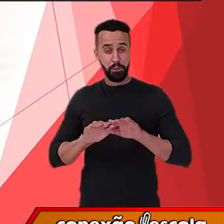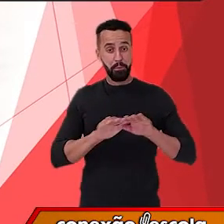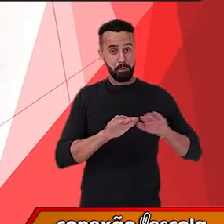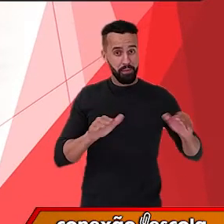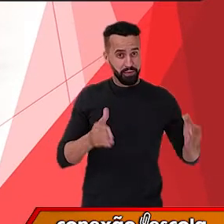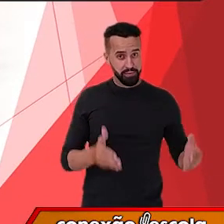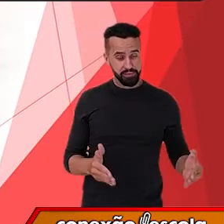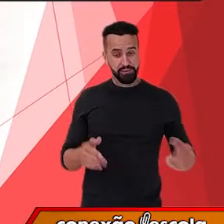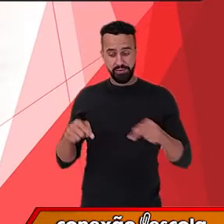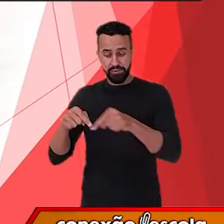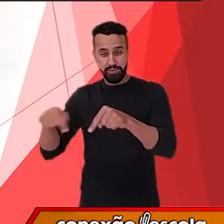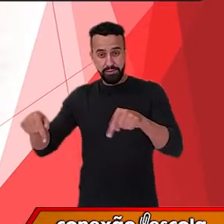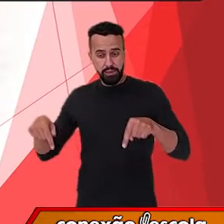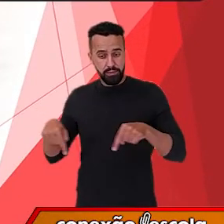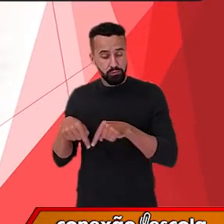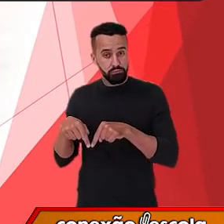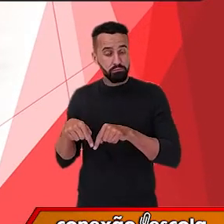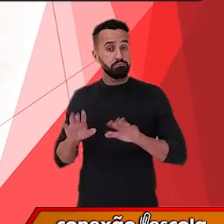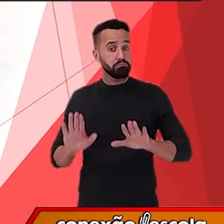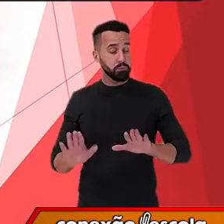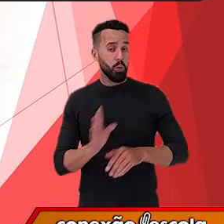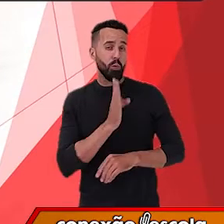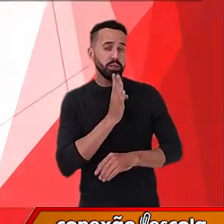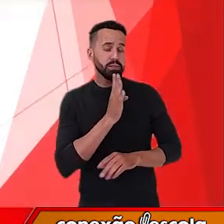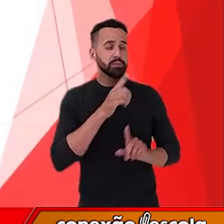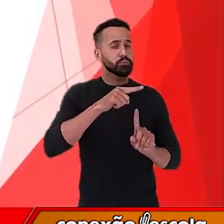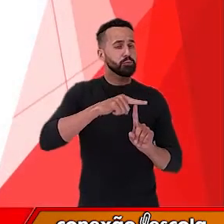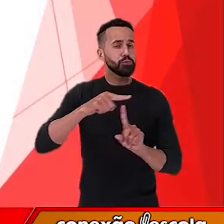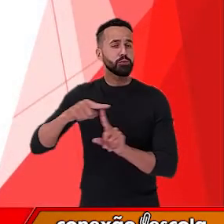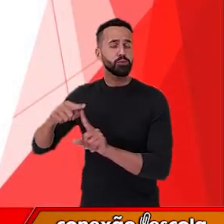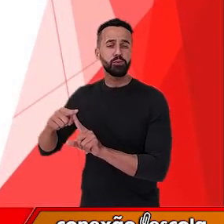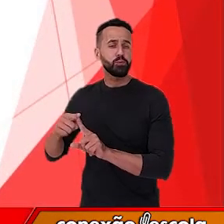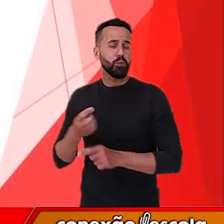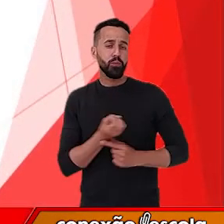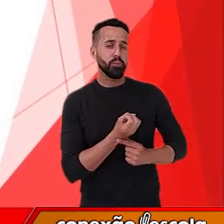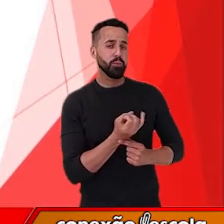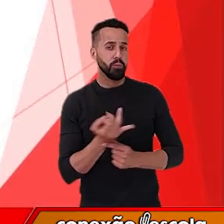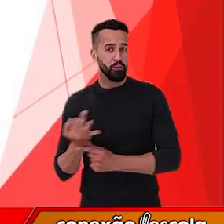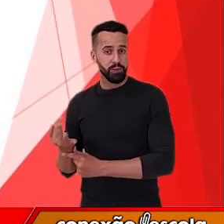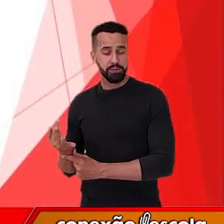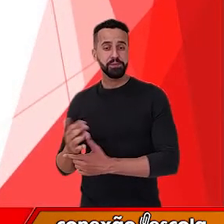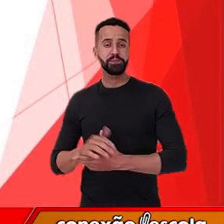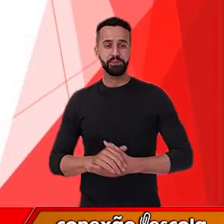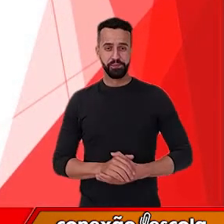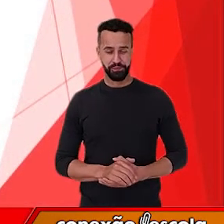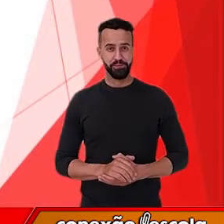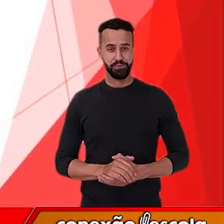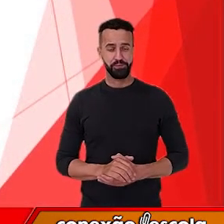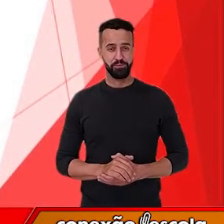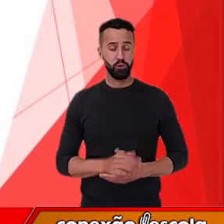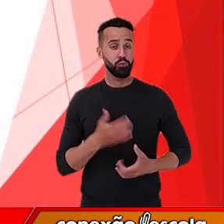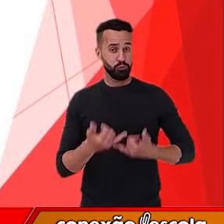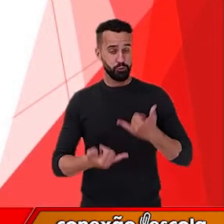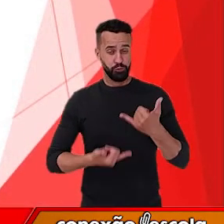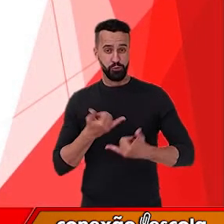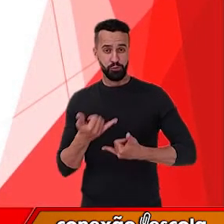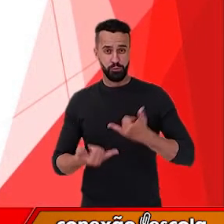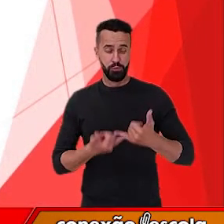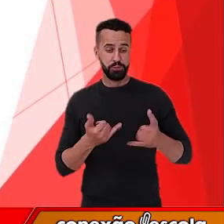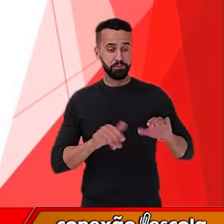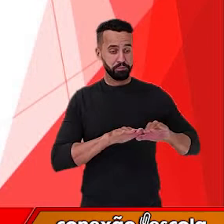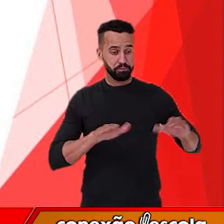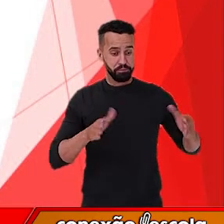de salão, vamos entender quais são os tipos que existem. Dentro dos jogos de mesa, nós